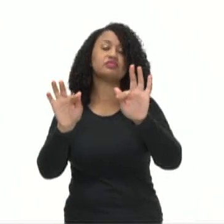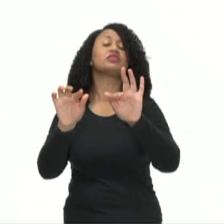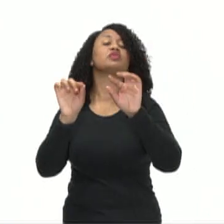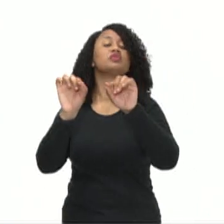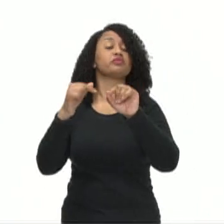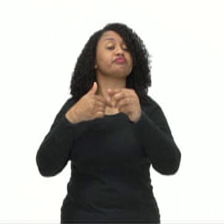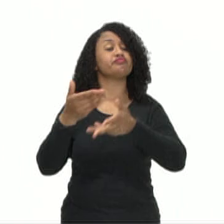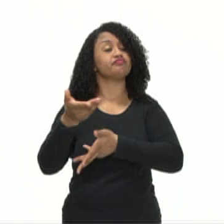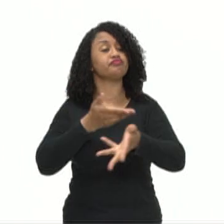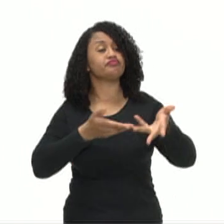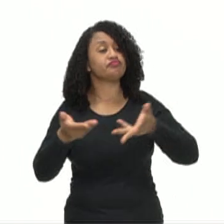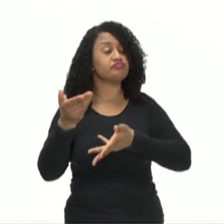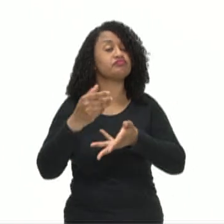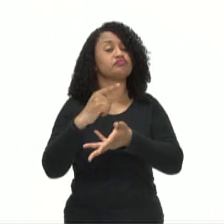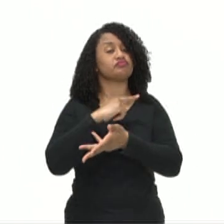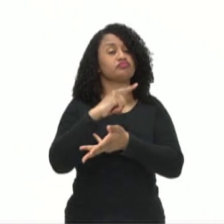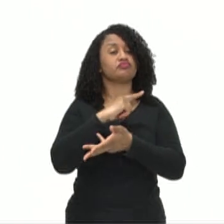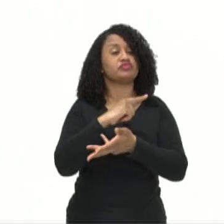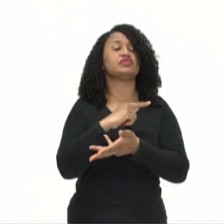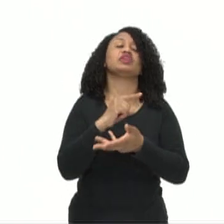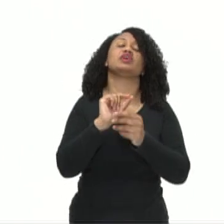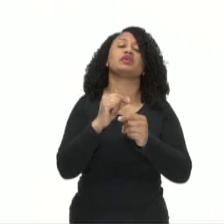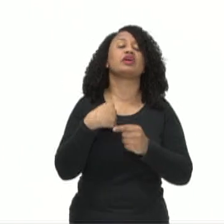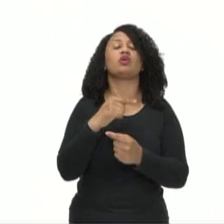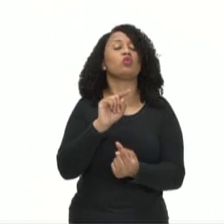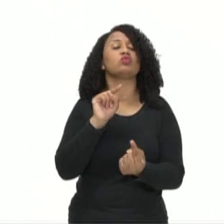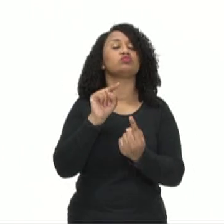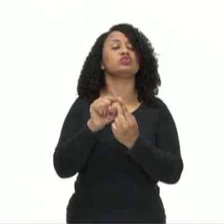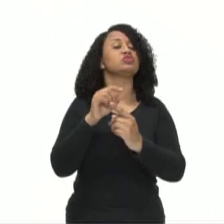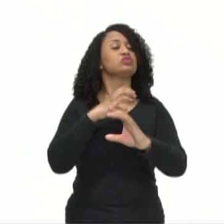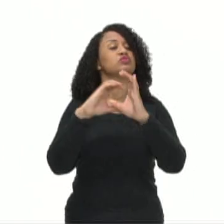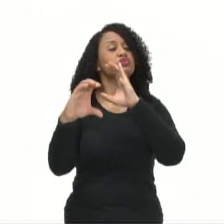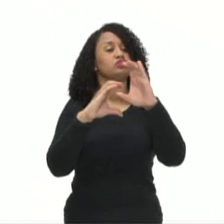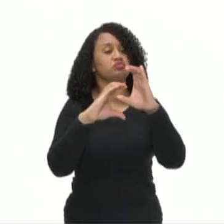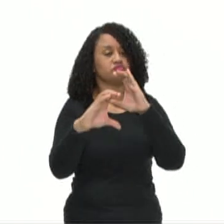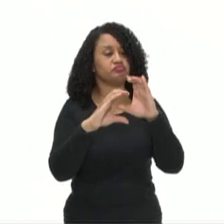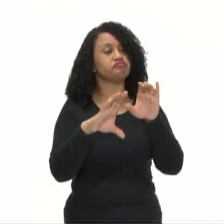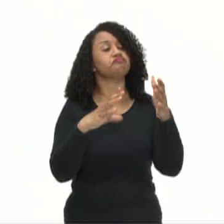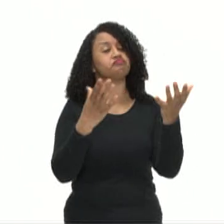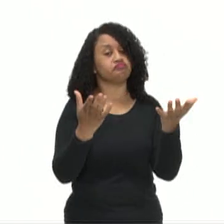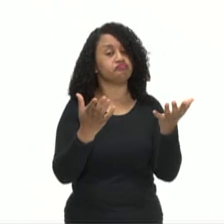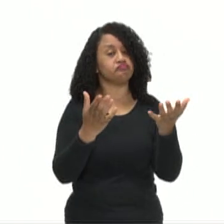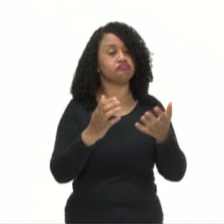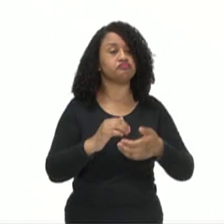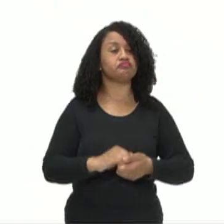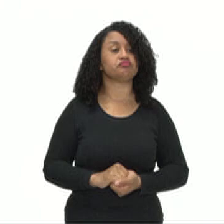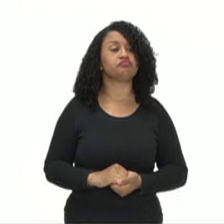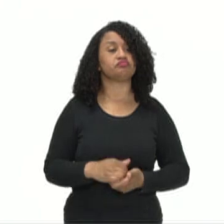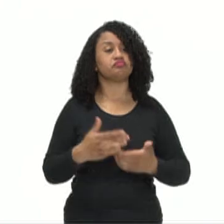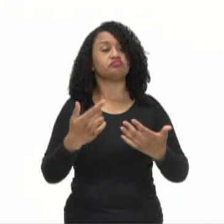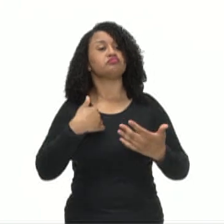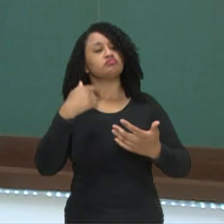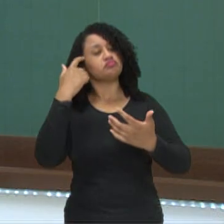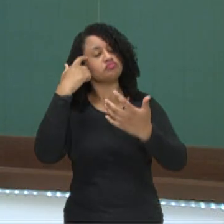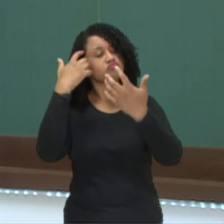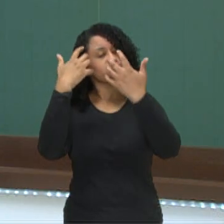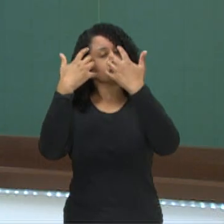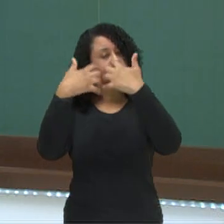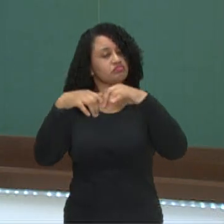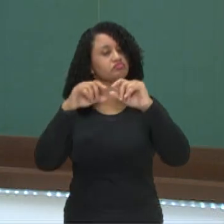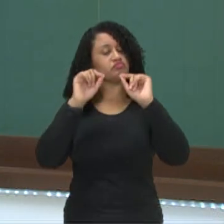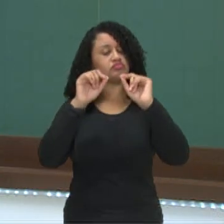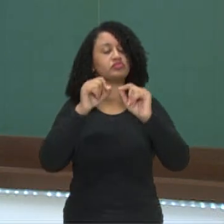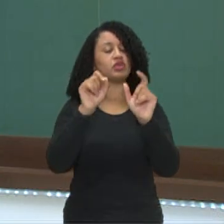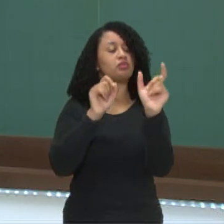numa interação, carrega uma intenção comunicativa. Então pense, uma